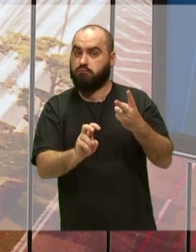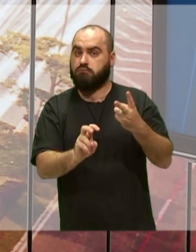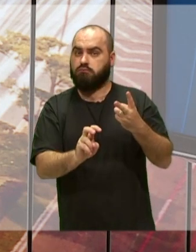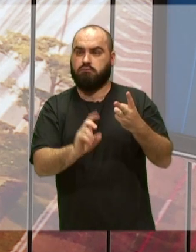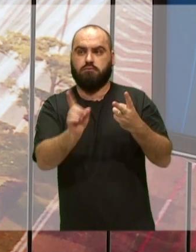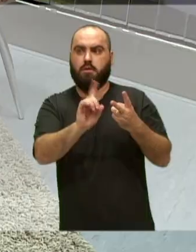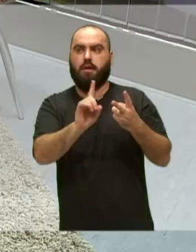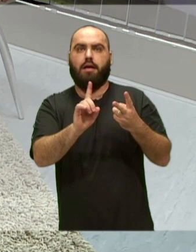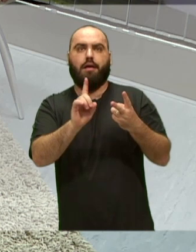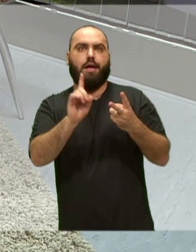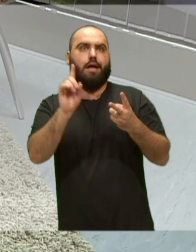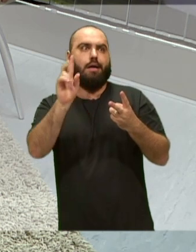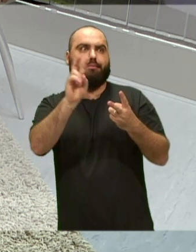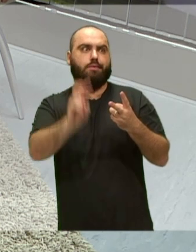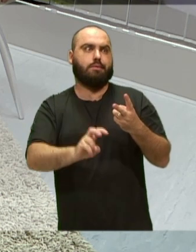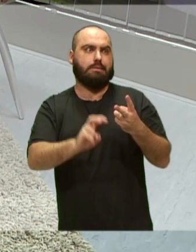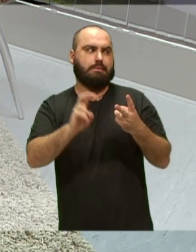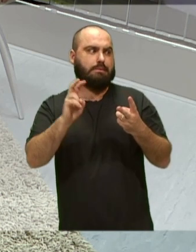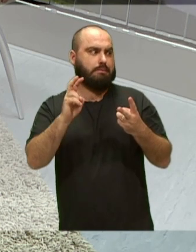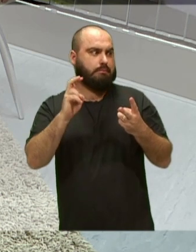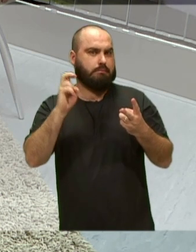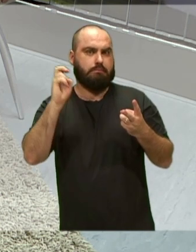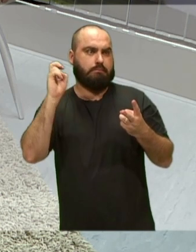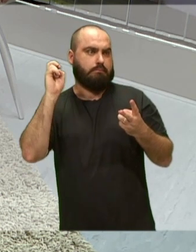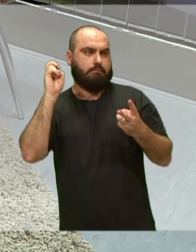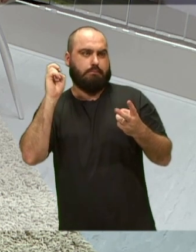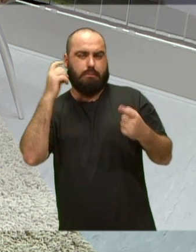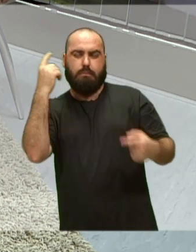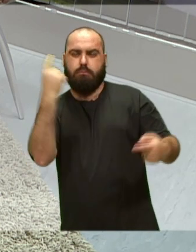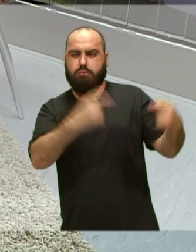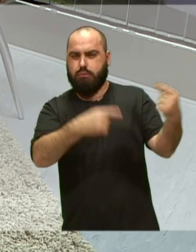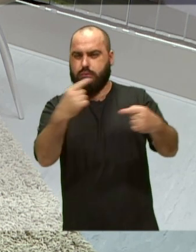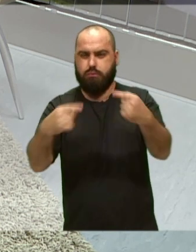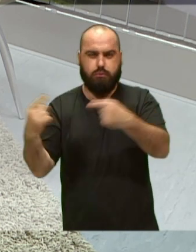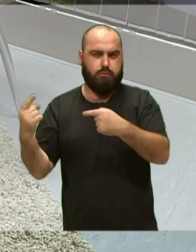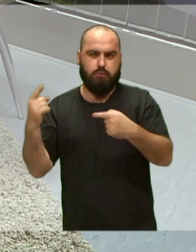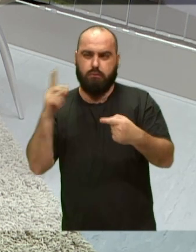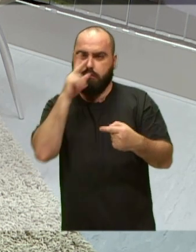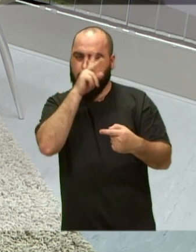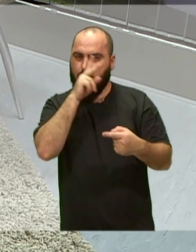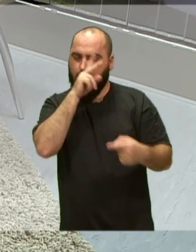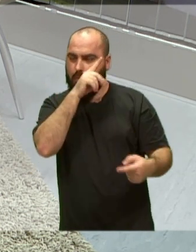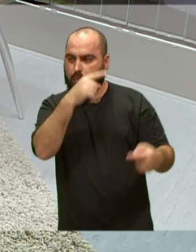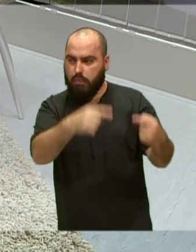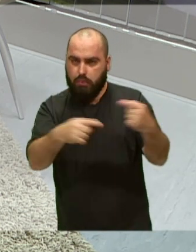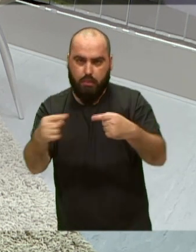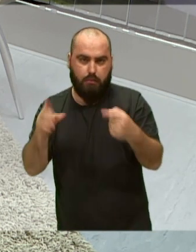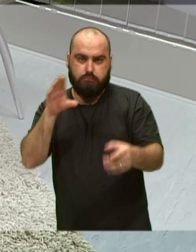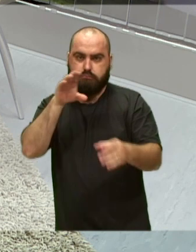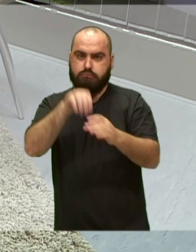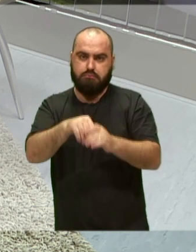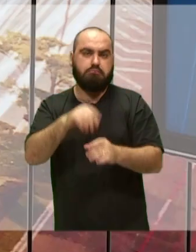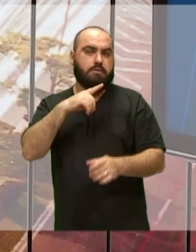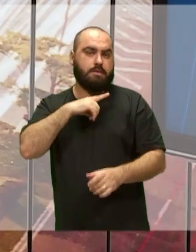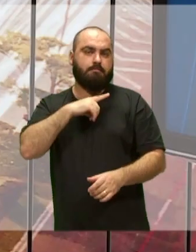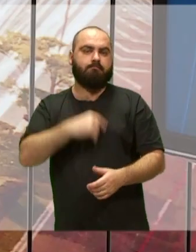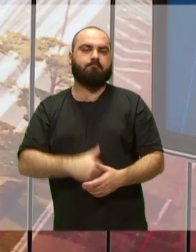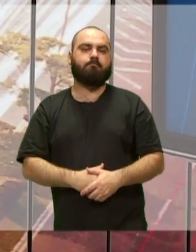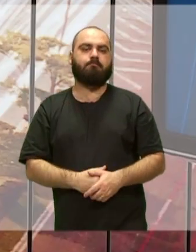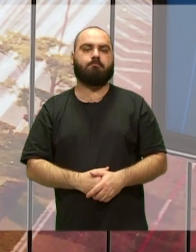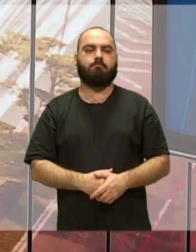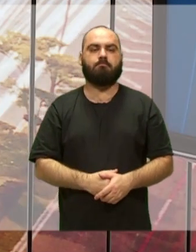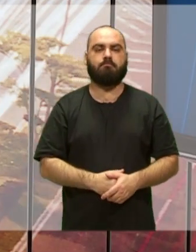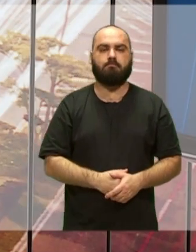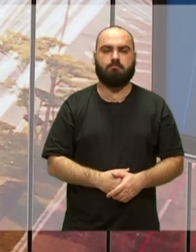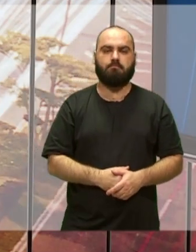pautas bomba mas são pautas muito discutidas muito polêmicas muito debatidas nós temos a previsão para